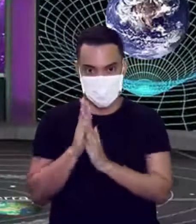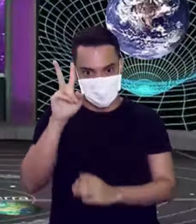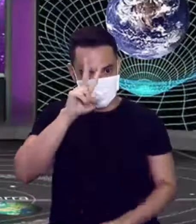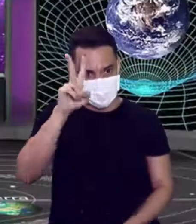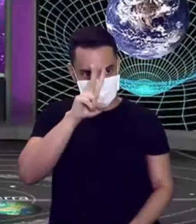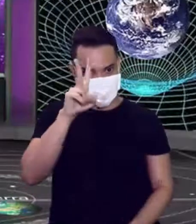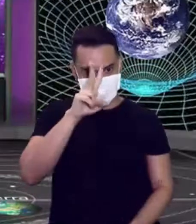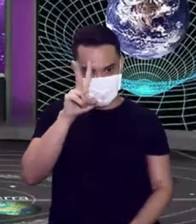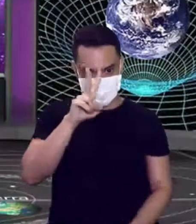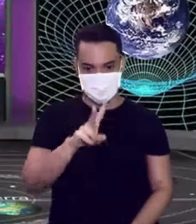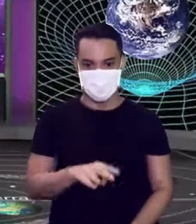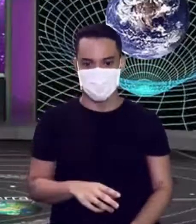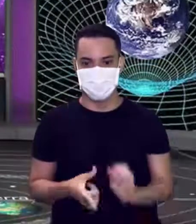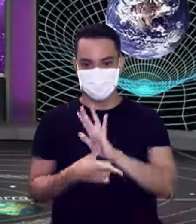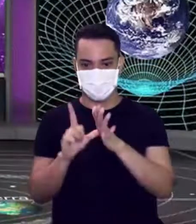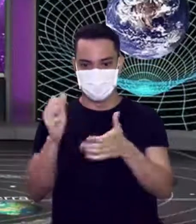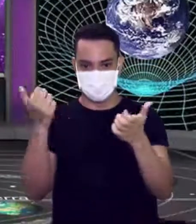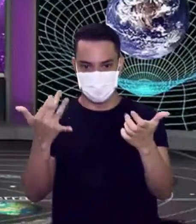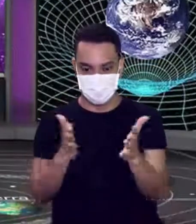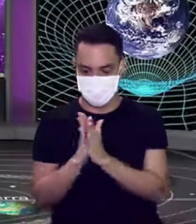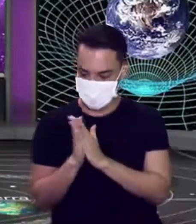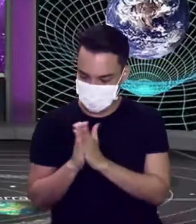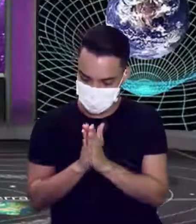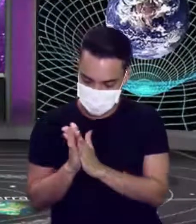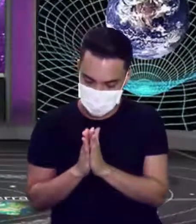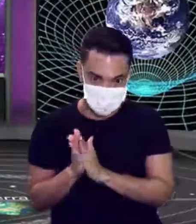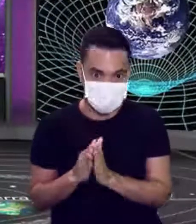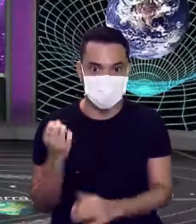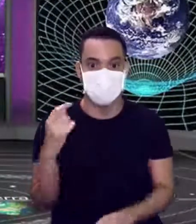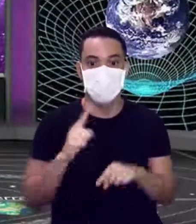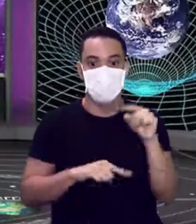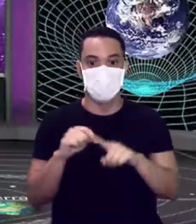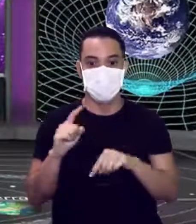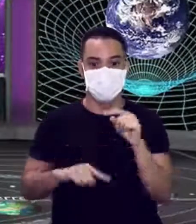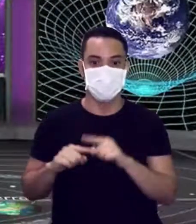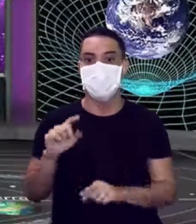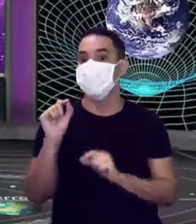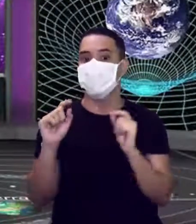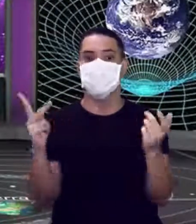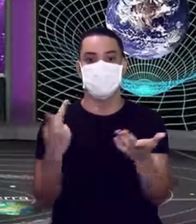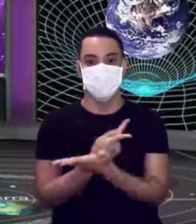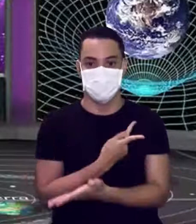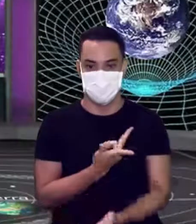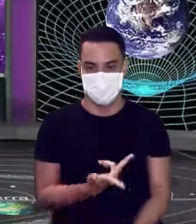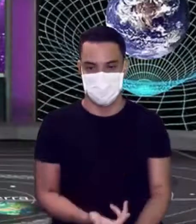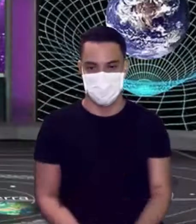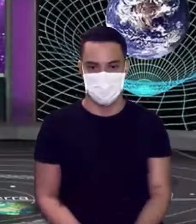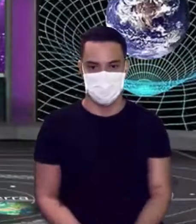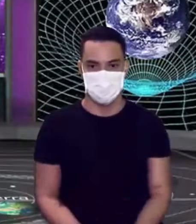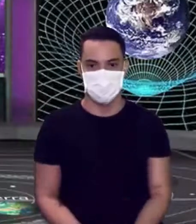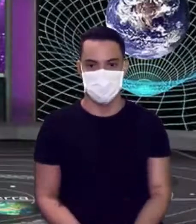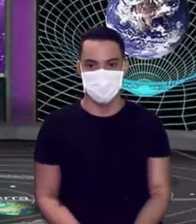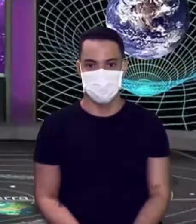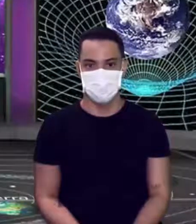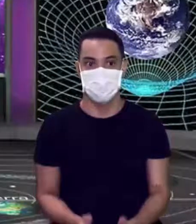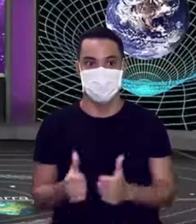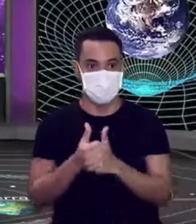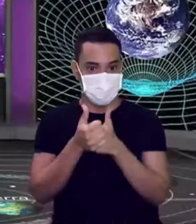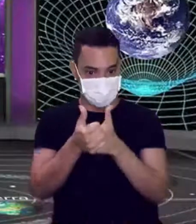quê? Um tipo de processo de eletrização. Quando eu atrito dois materiais, o que vai acontecer? De acordo com a nossa